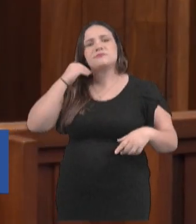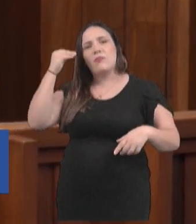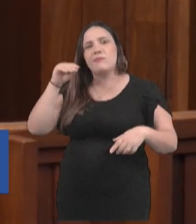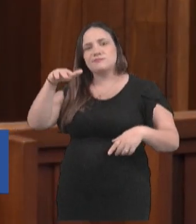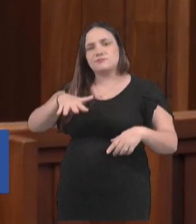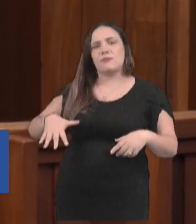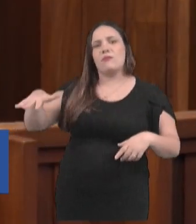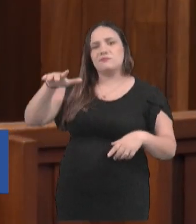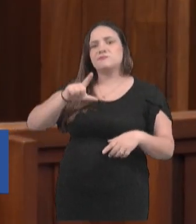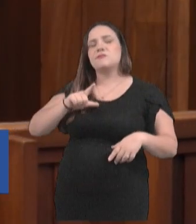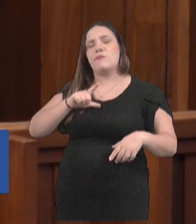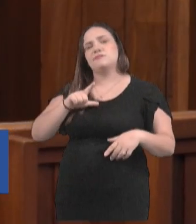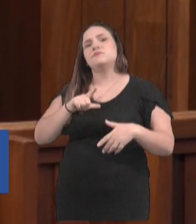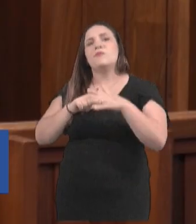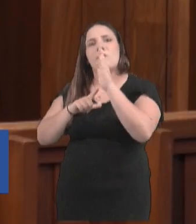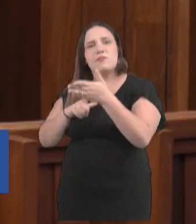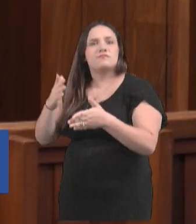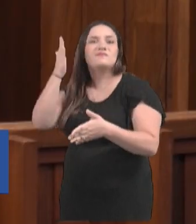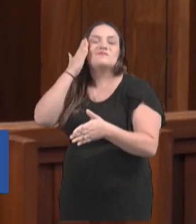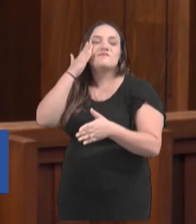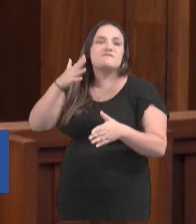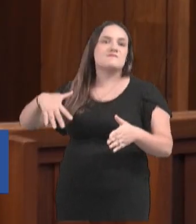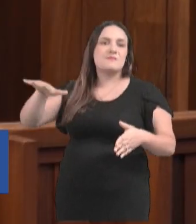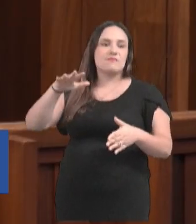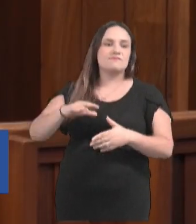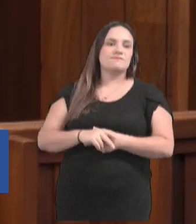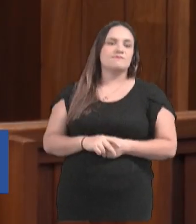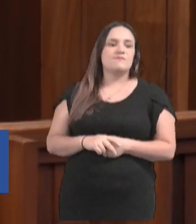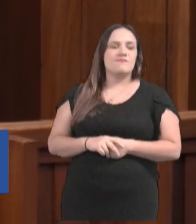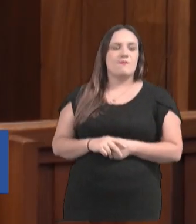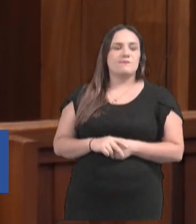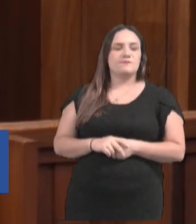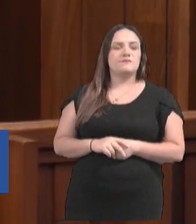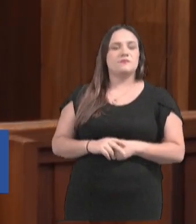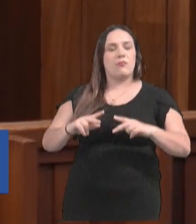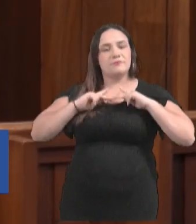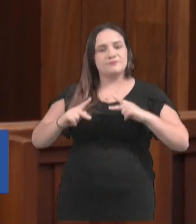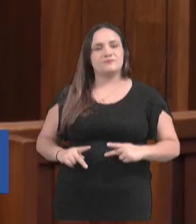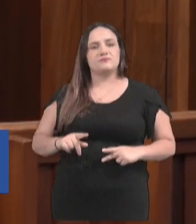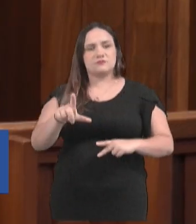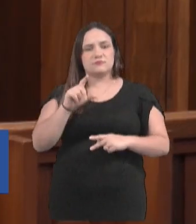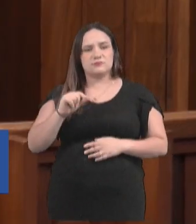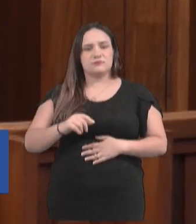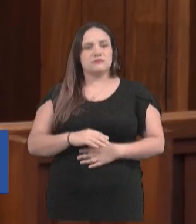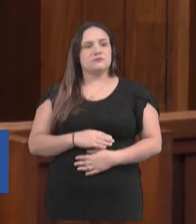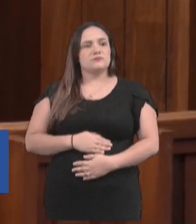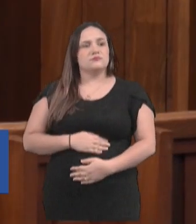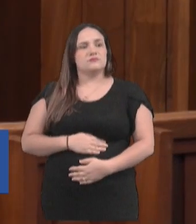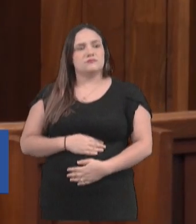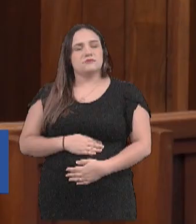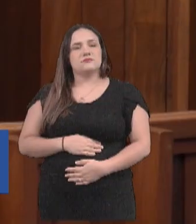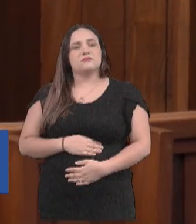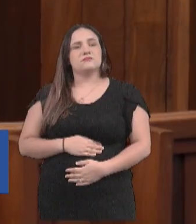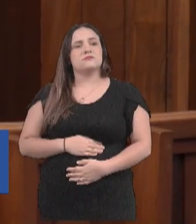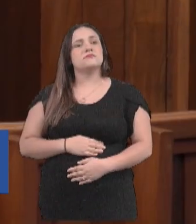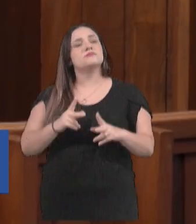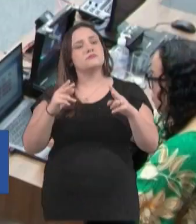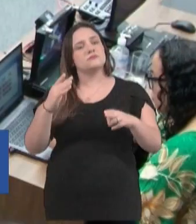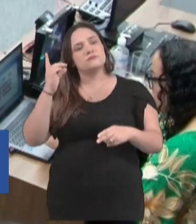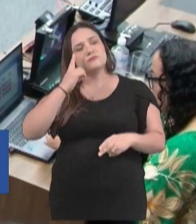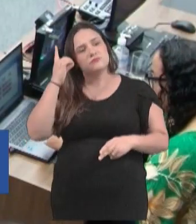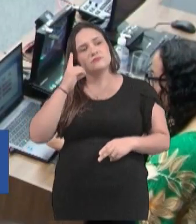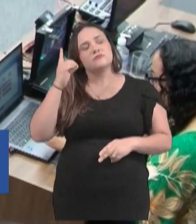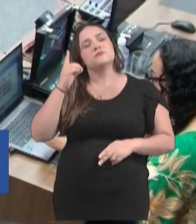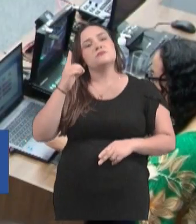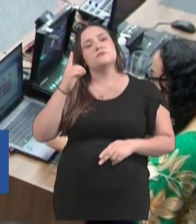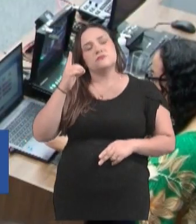conhecimento, que tem experiência, né, nessa área também se posicionar aqui. E como disse o deputado,